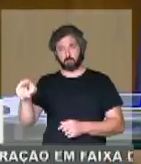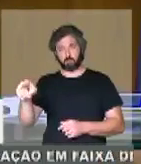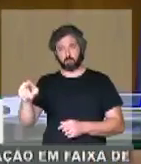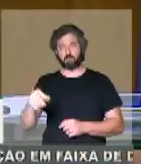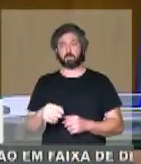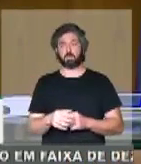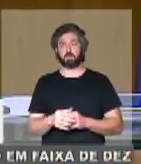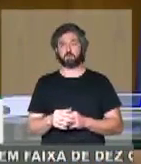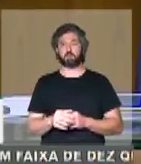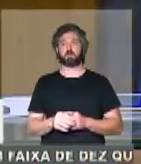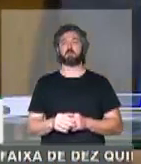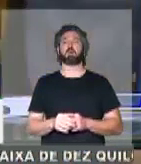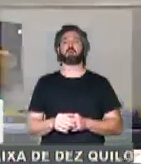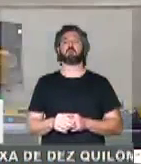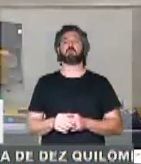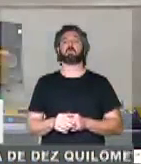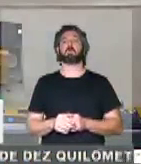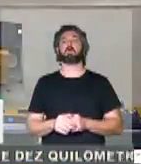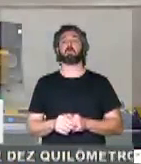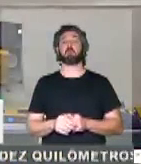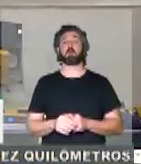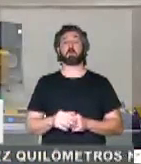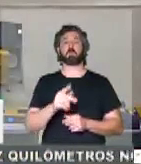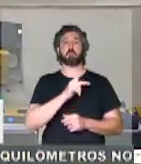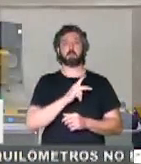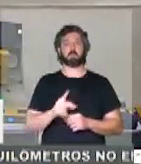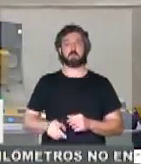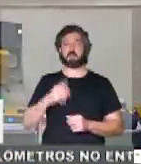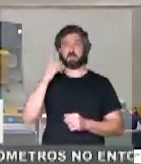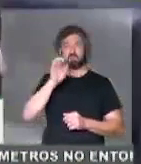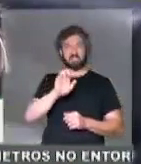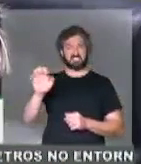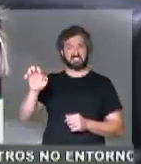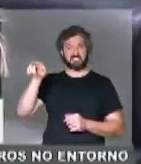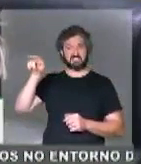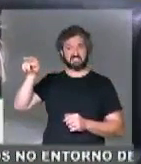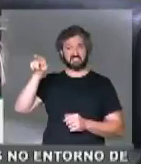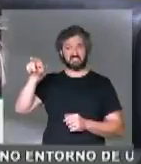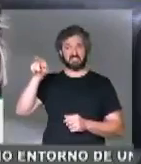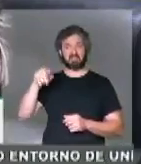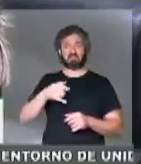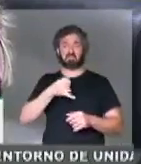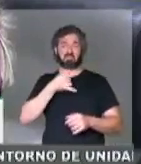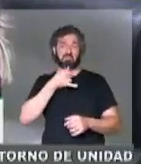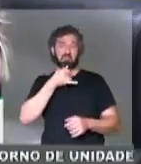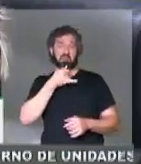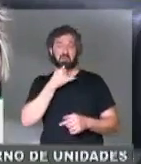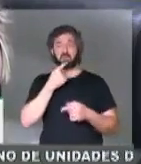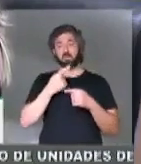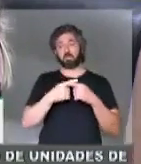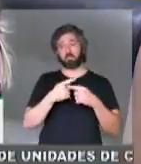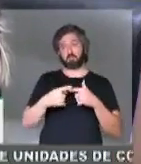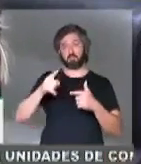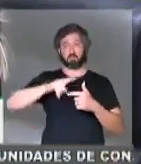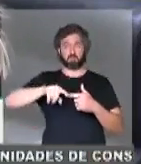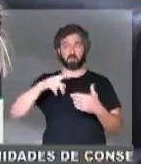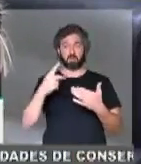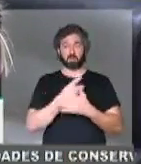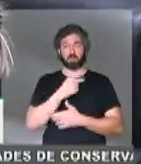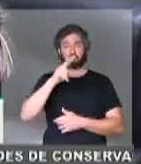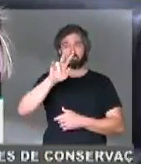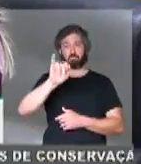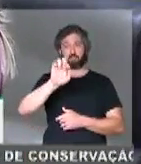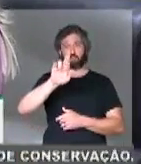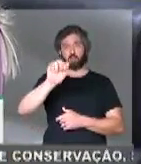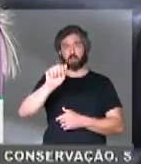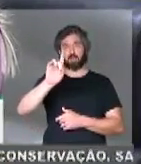senhor presidente agora há pouco o deputado da esquerda veio se lamentar sobre a situação de vitória